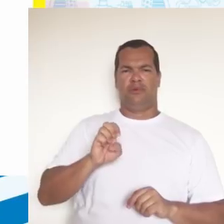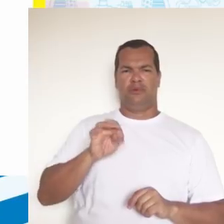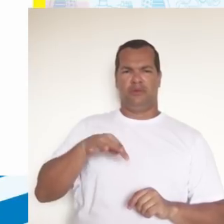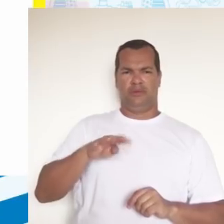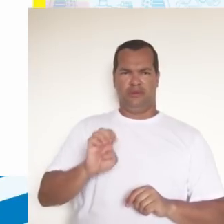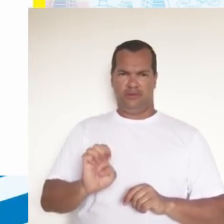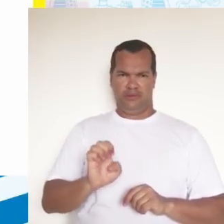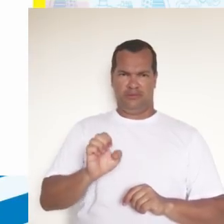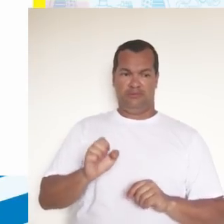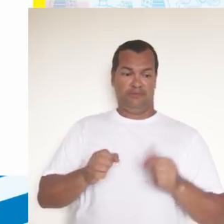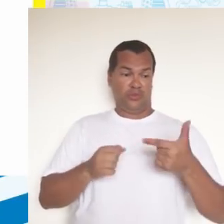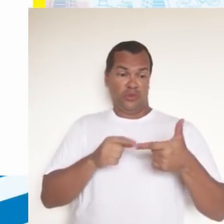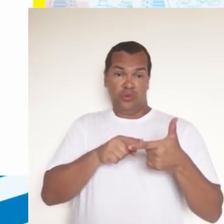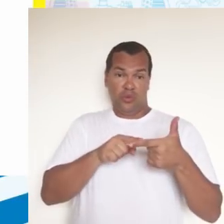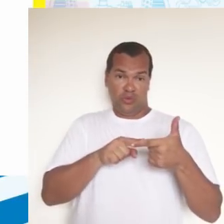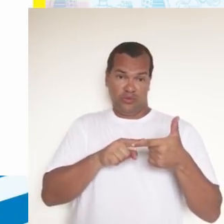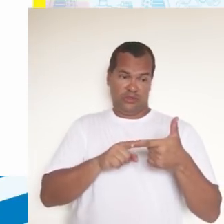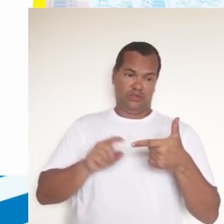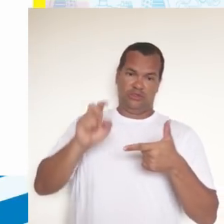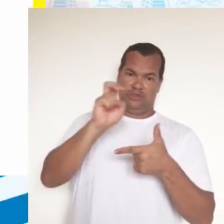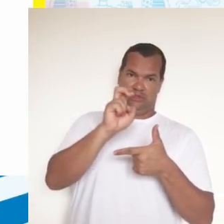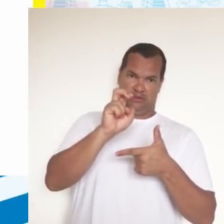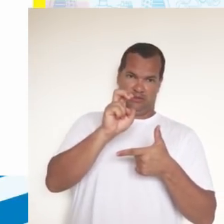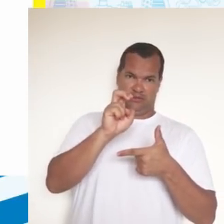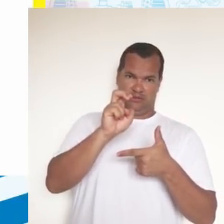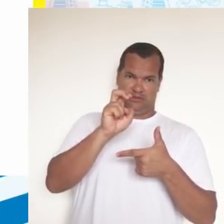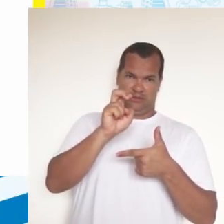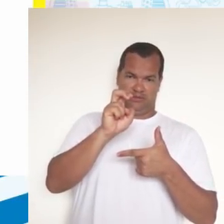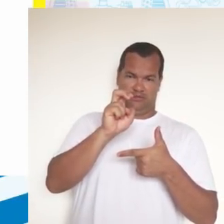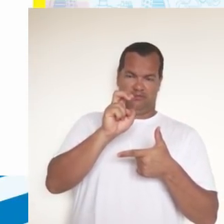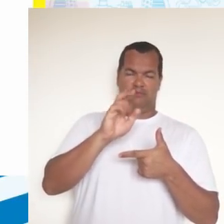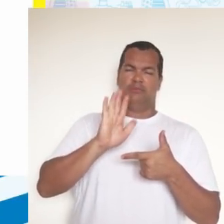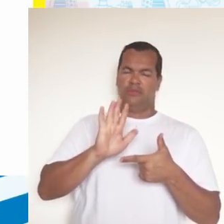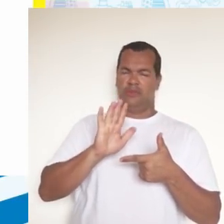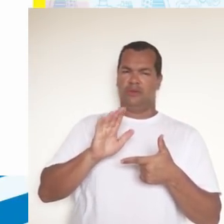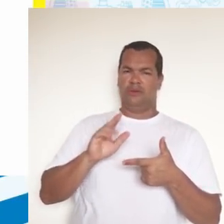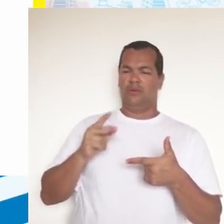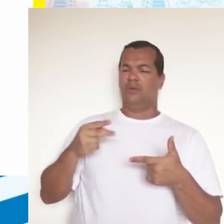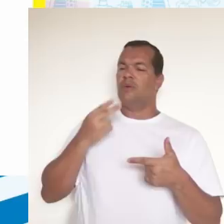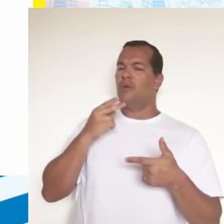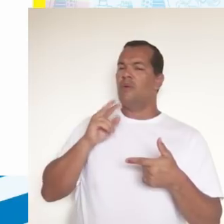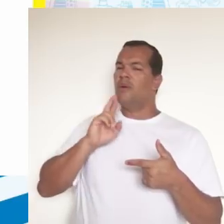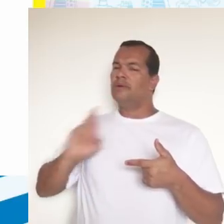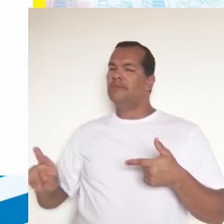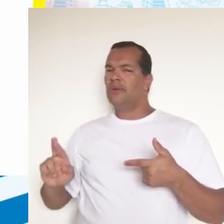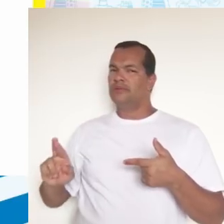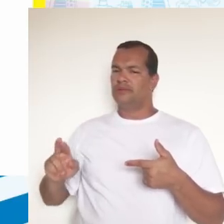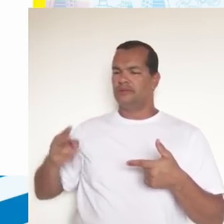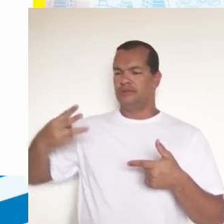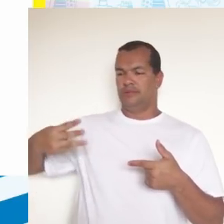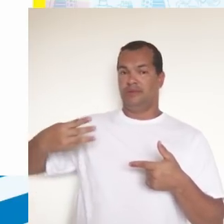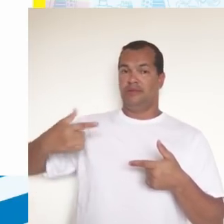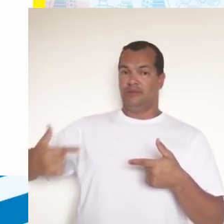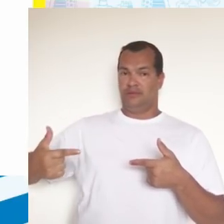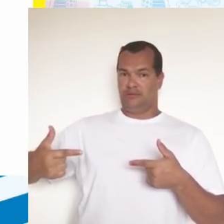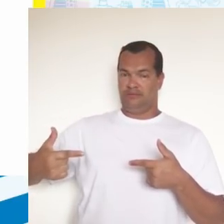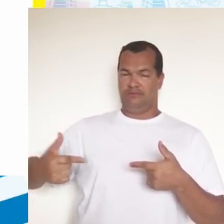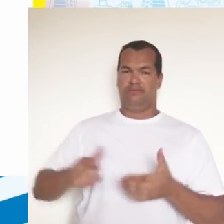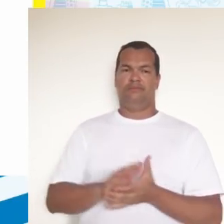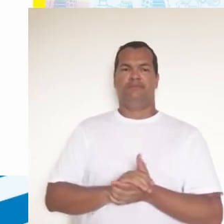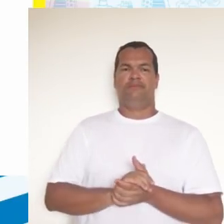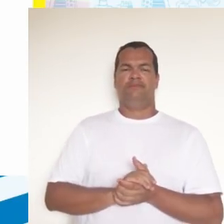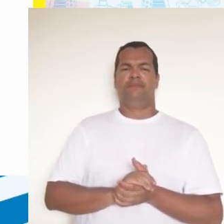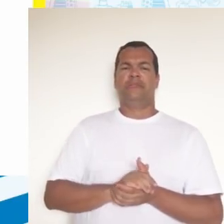exemplo. 2 como base e 5 seu expoente. Resultado, 32. Gostaria